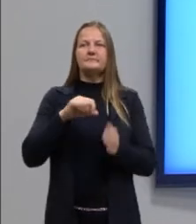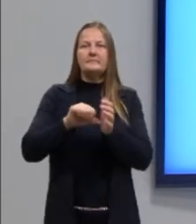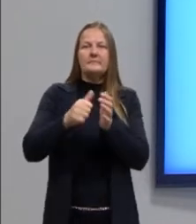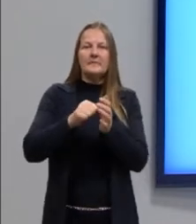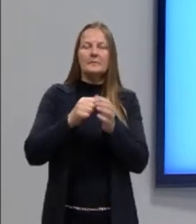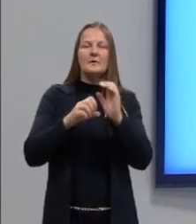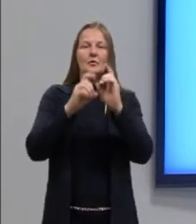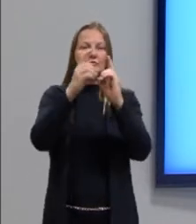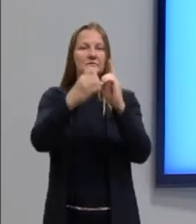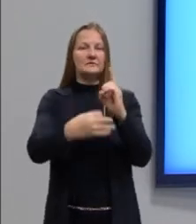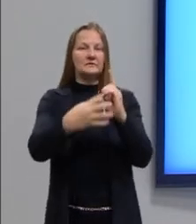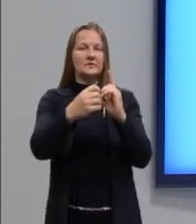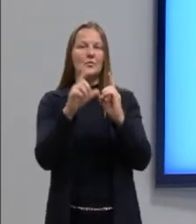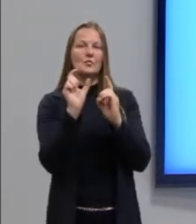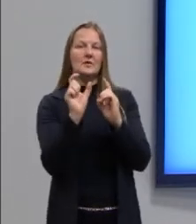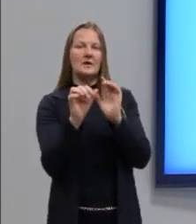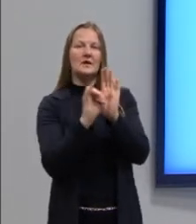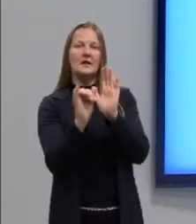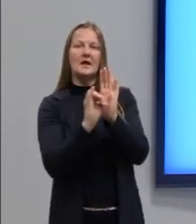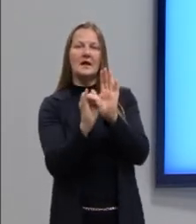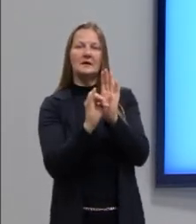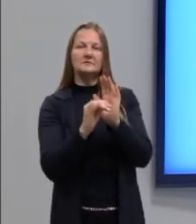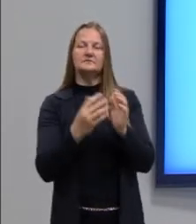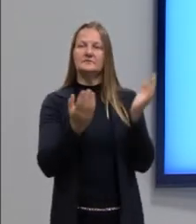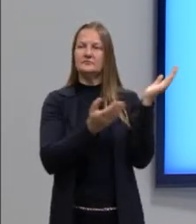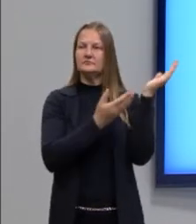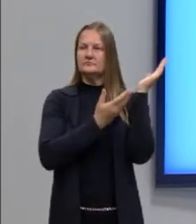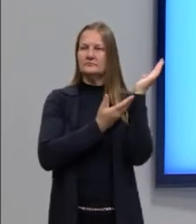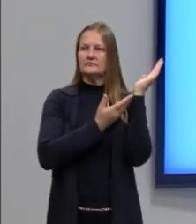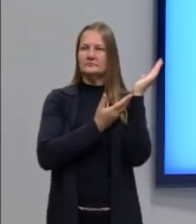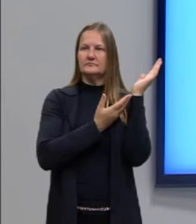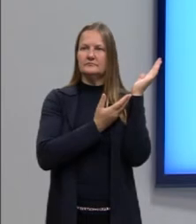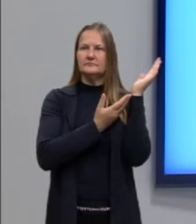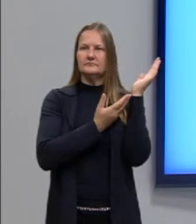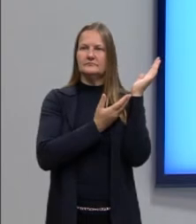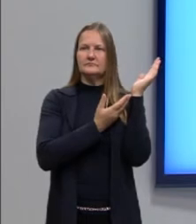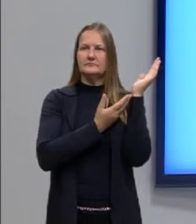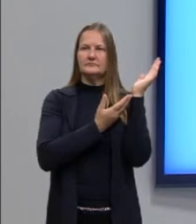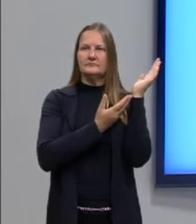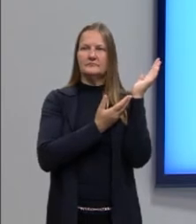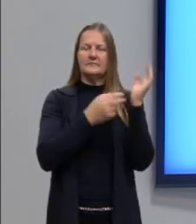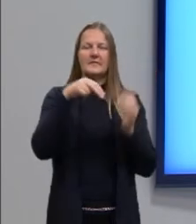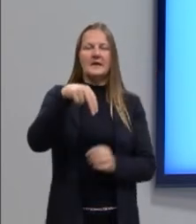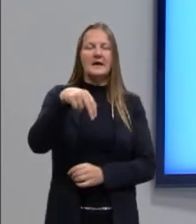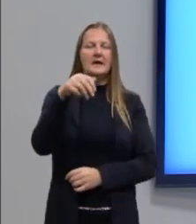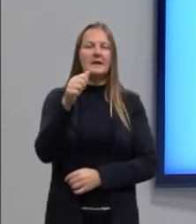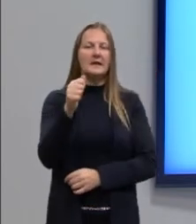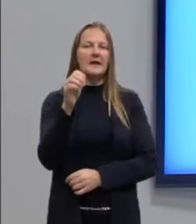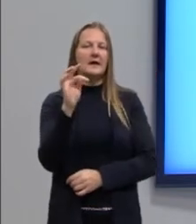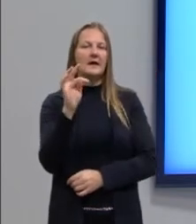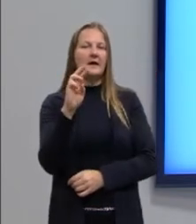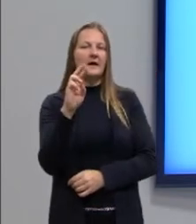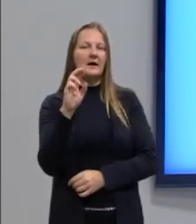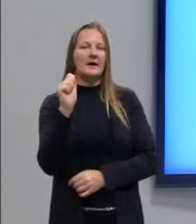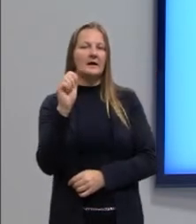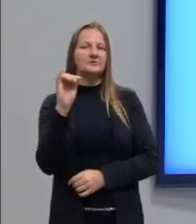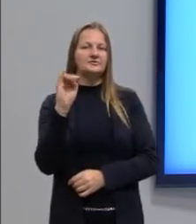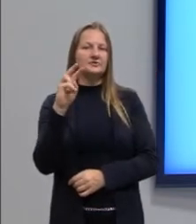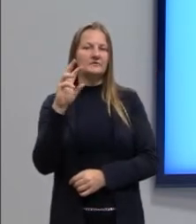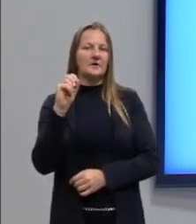a definição de narrativa Uma Breve definição para a gente localizar a explicação então